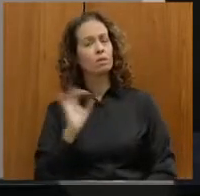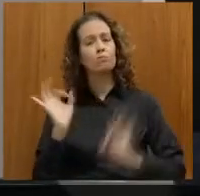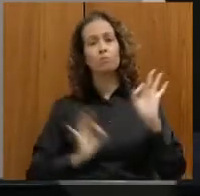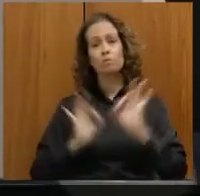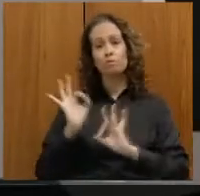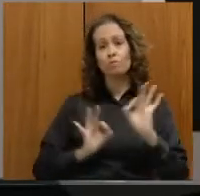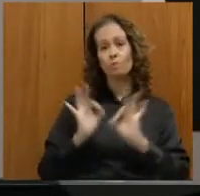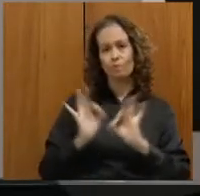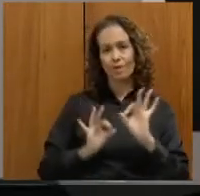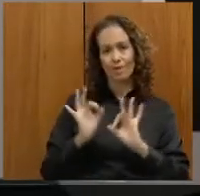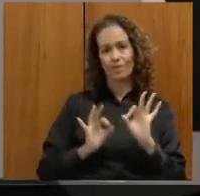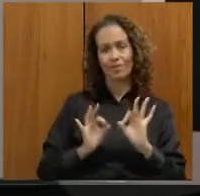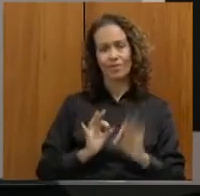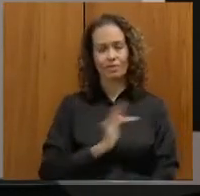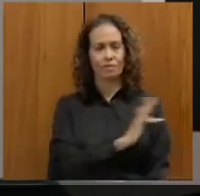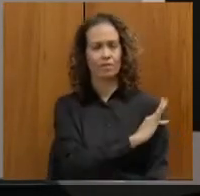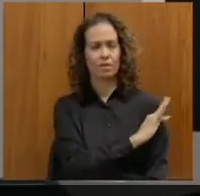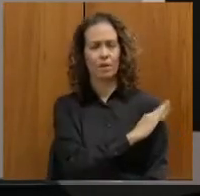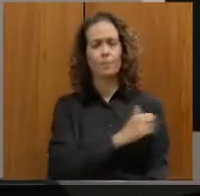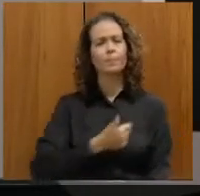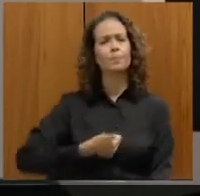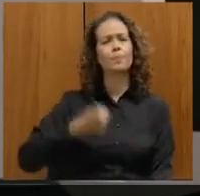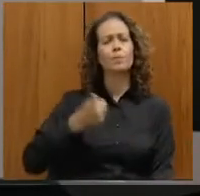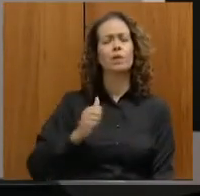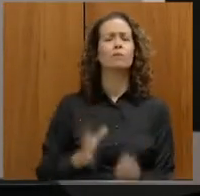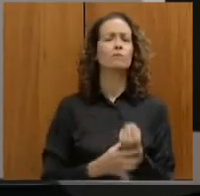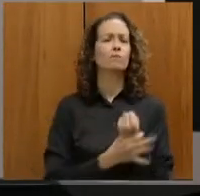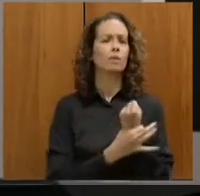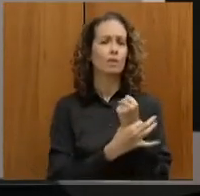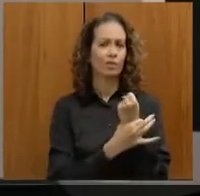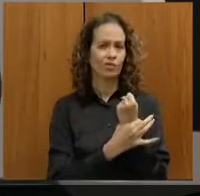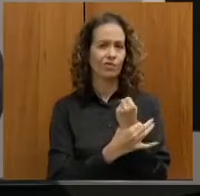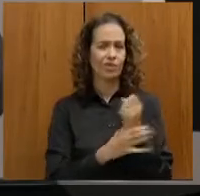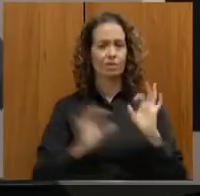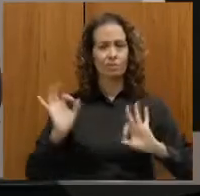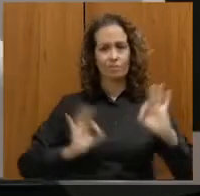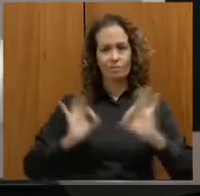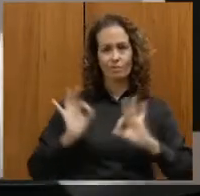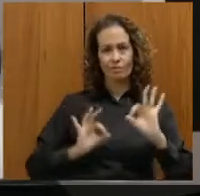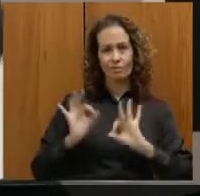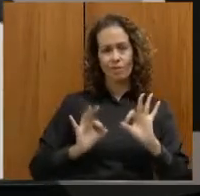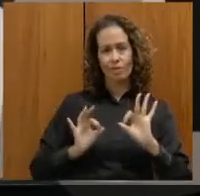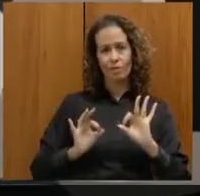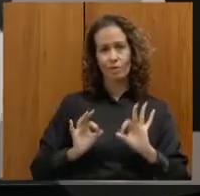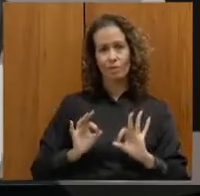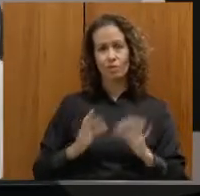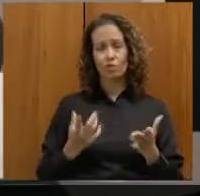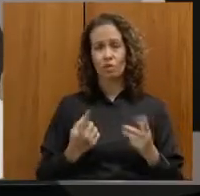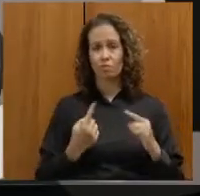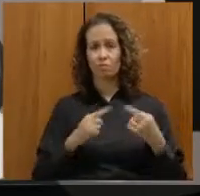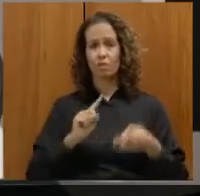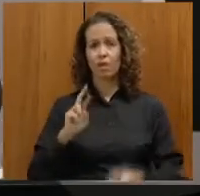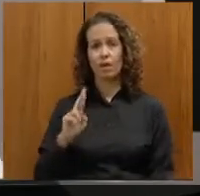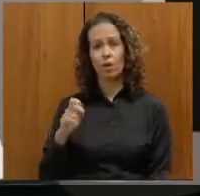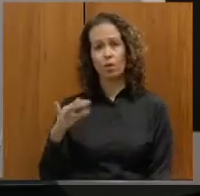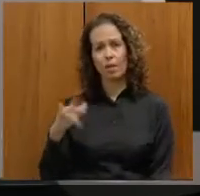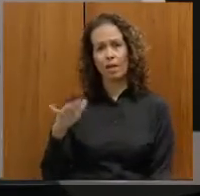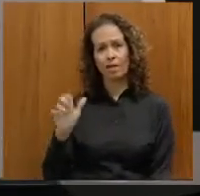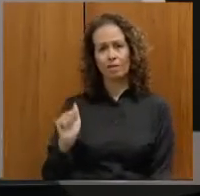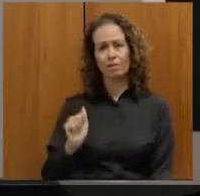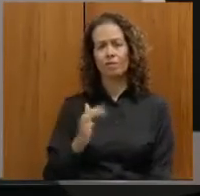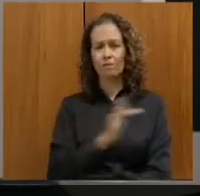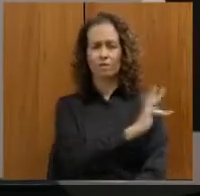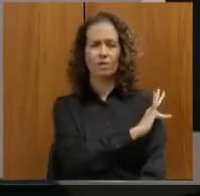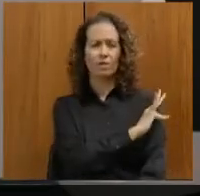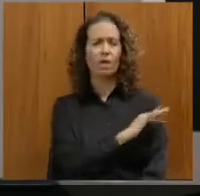operação fiscal primeiro Qual a garantia que estará no plano de recuperação fiscal com garantia que o senhor vai nos